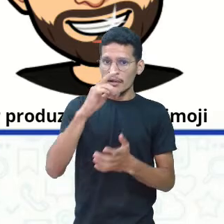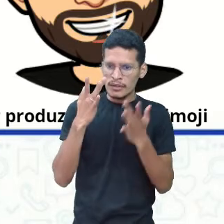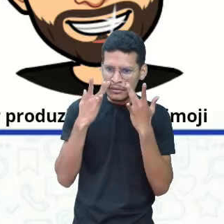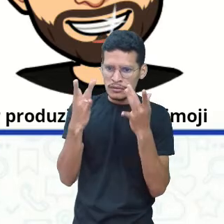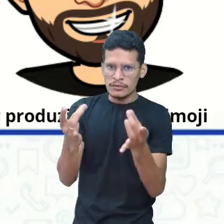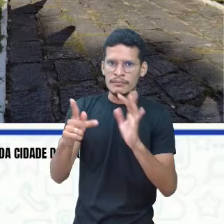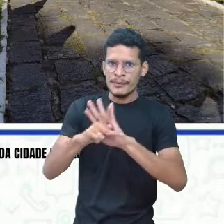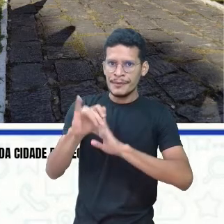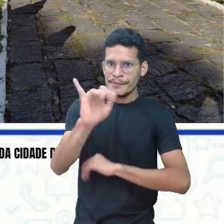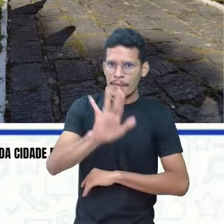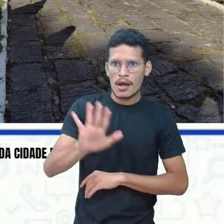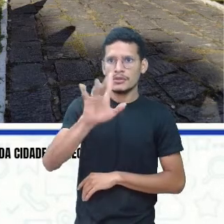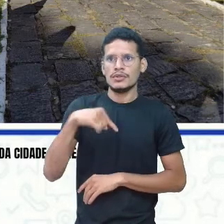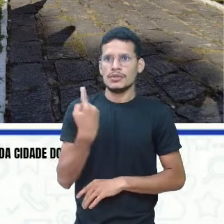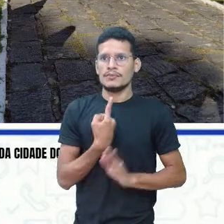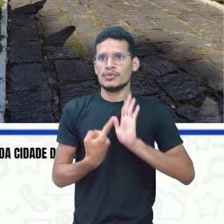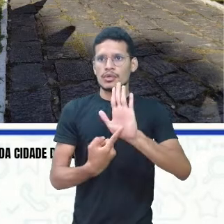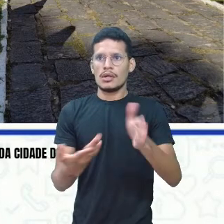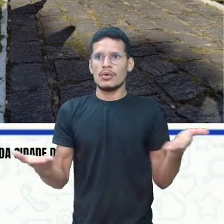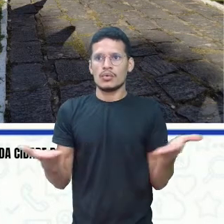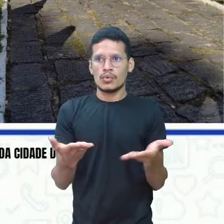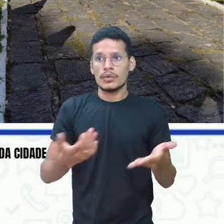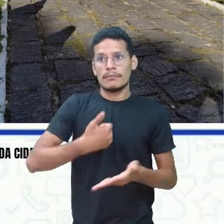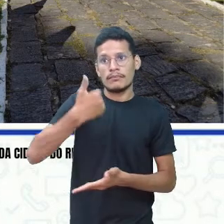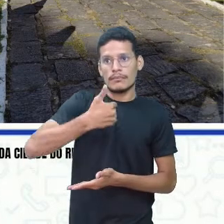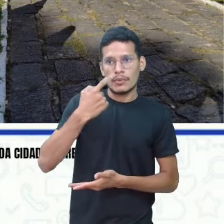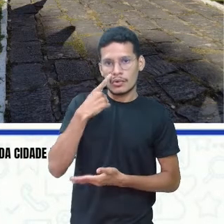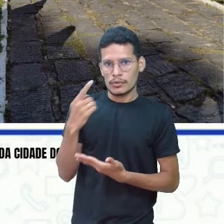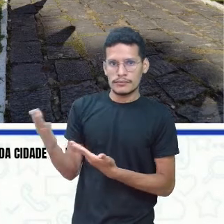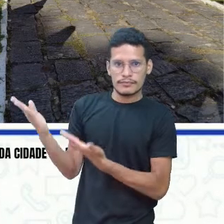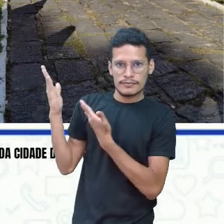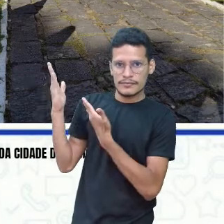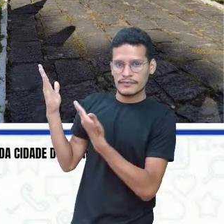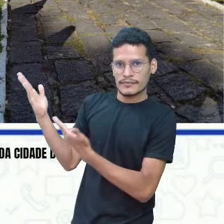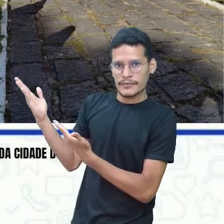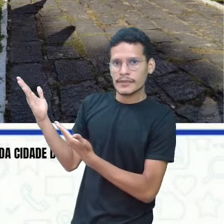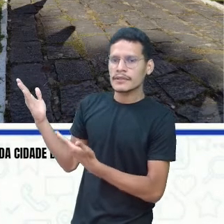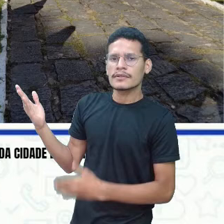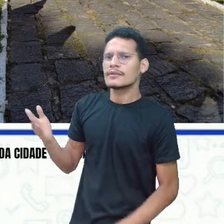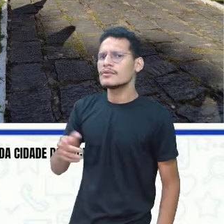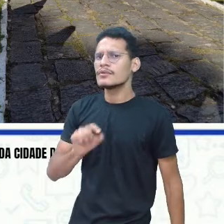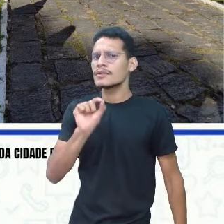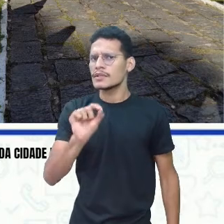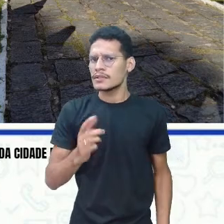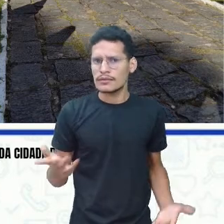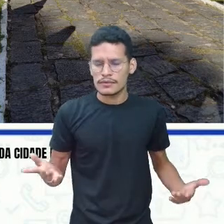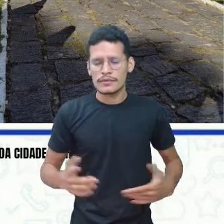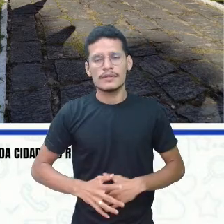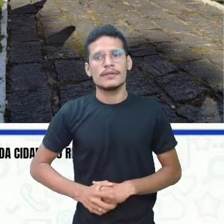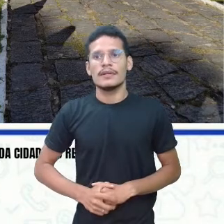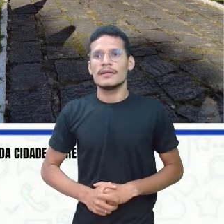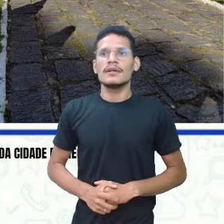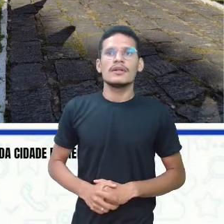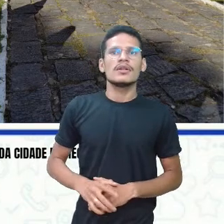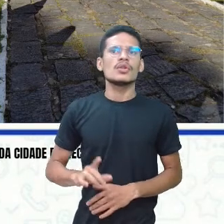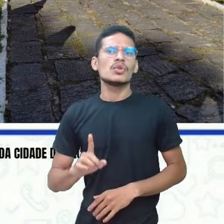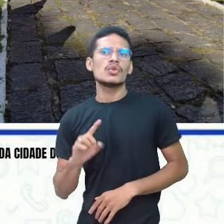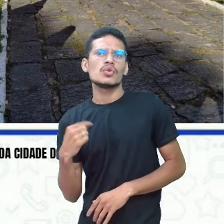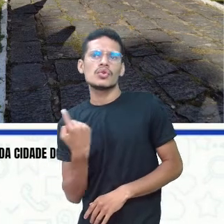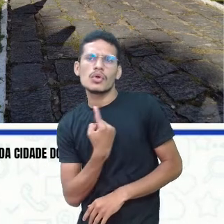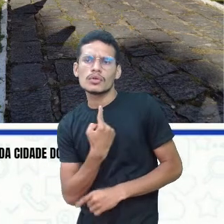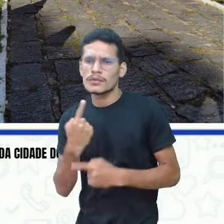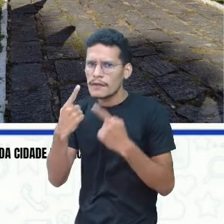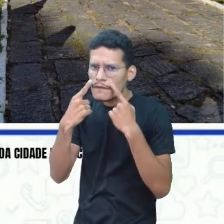nas imagens que a gente vai colocar. A primeira delas aí, ó. Então, observe essas imagens aí. Então, o que é que a gente